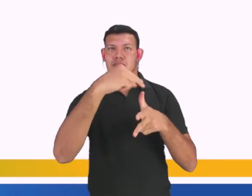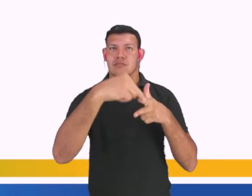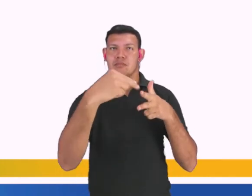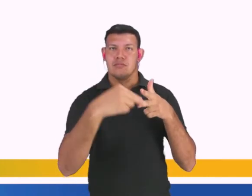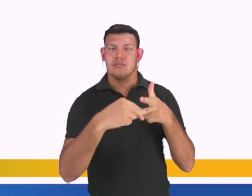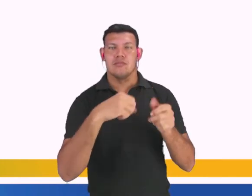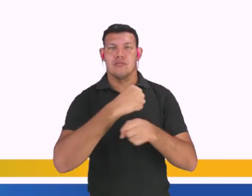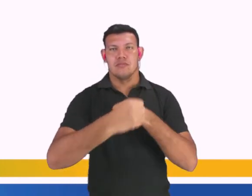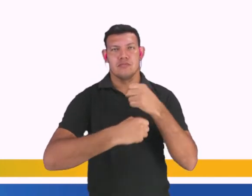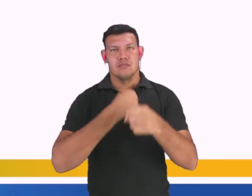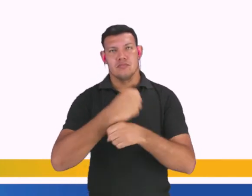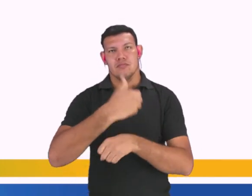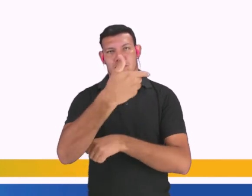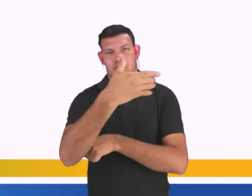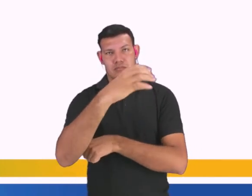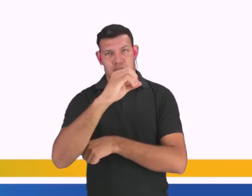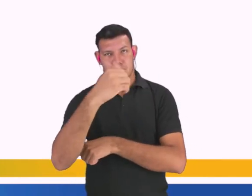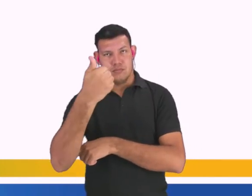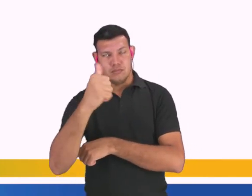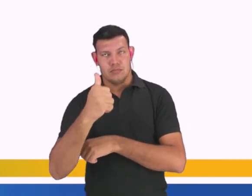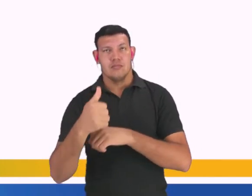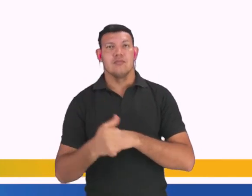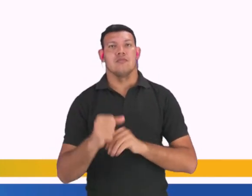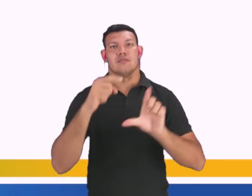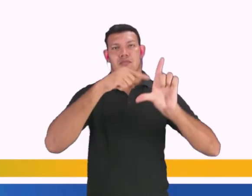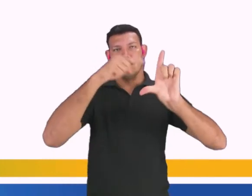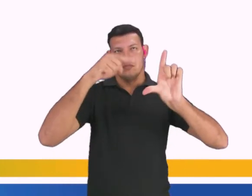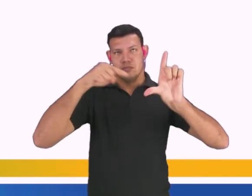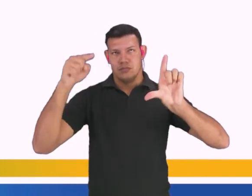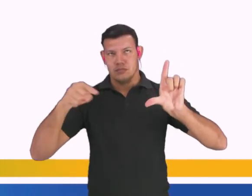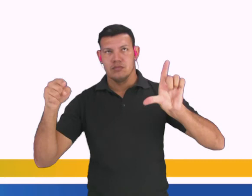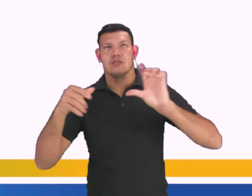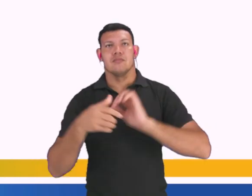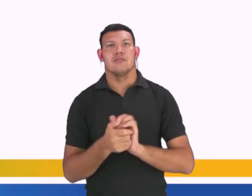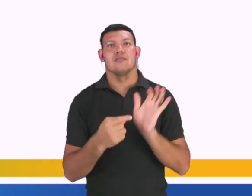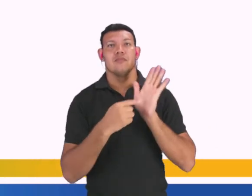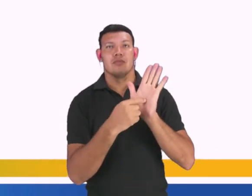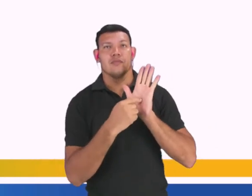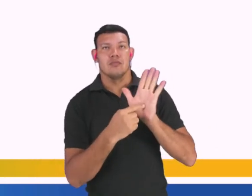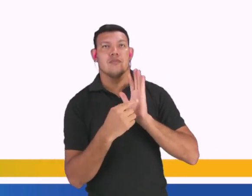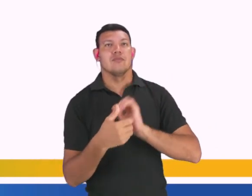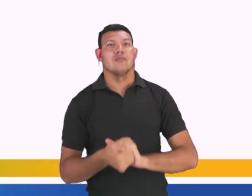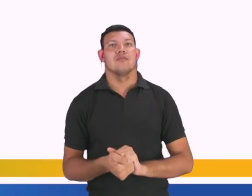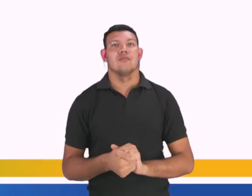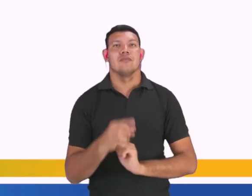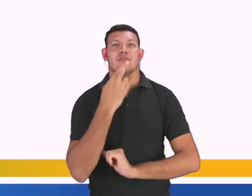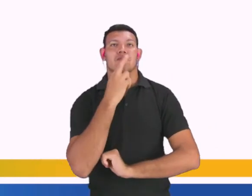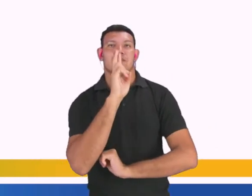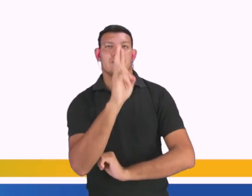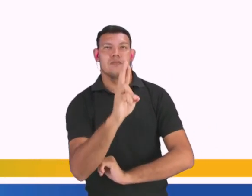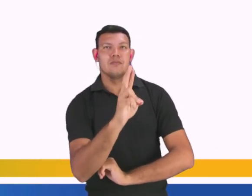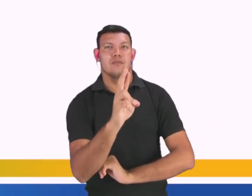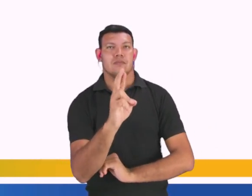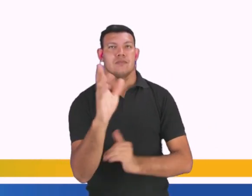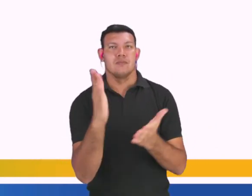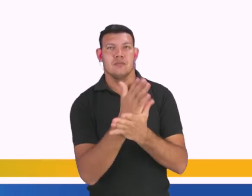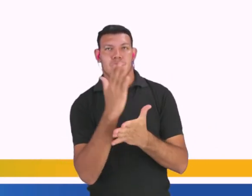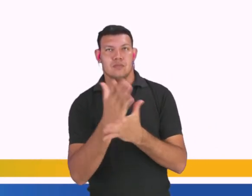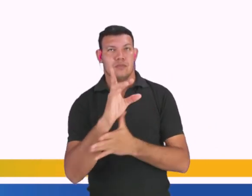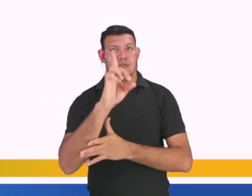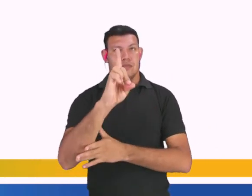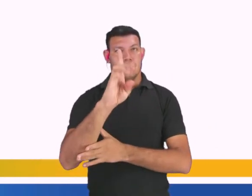2011. O gráfico a seguir mostra os resultados obtidos pelo teste alternativo